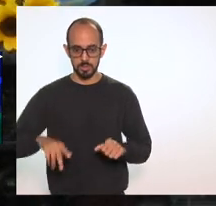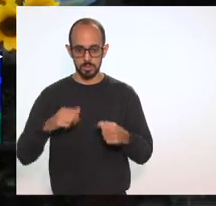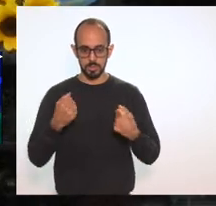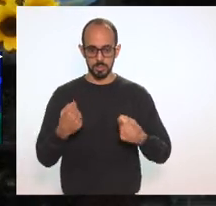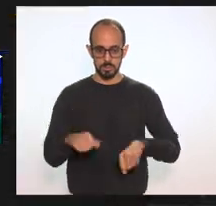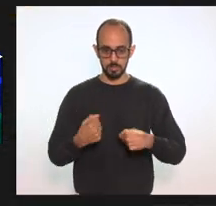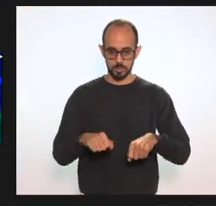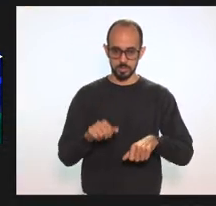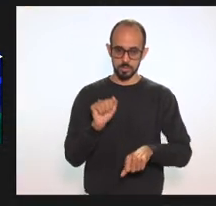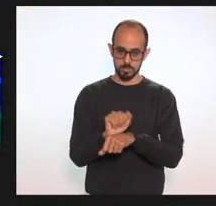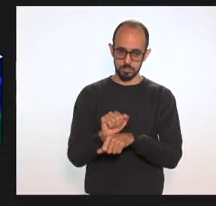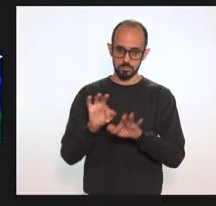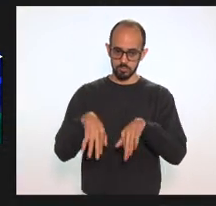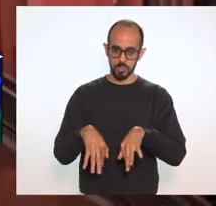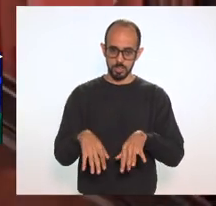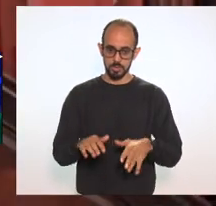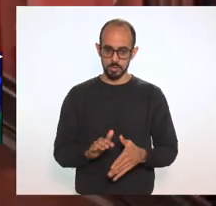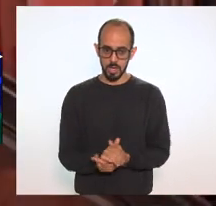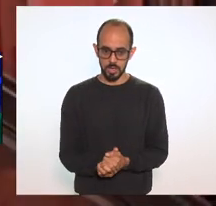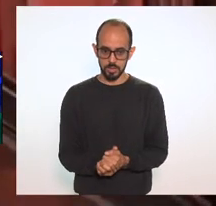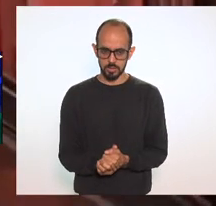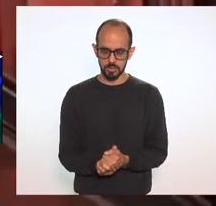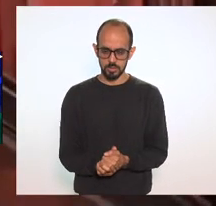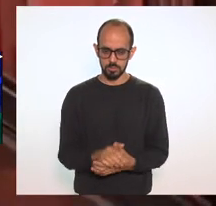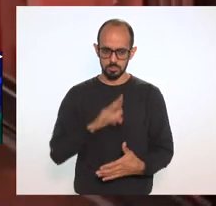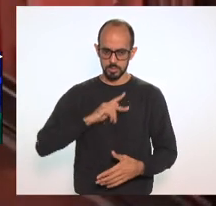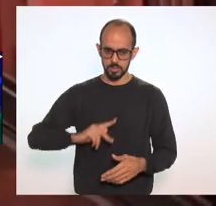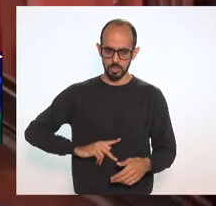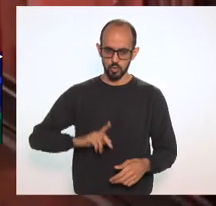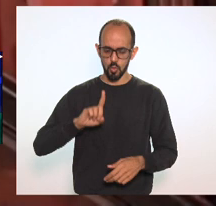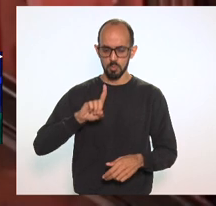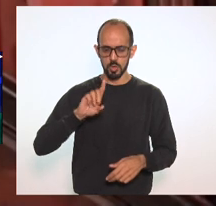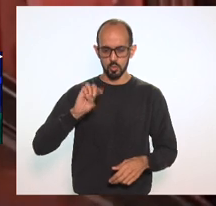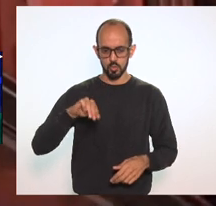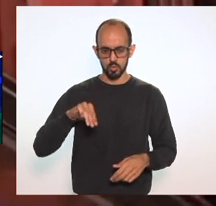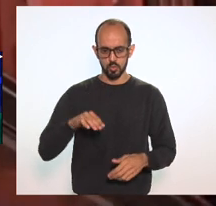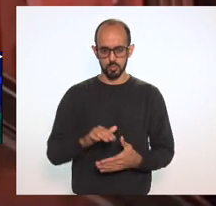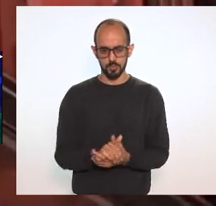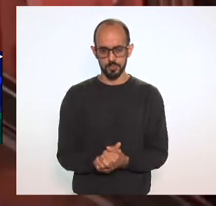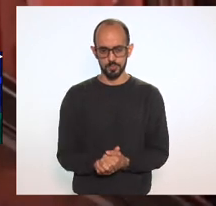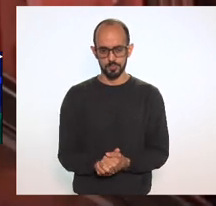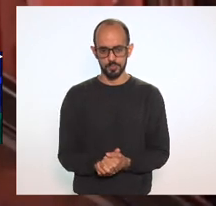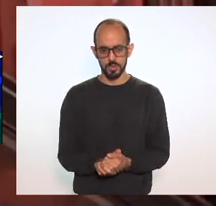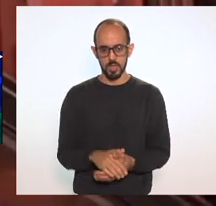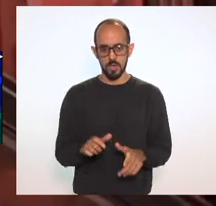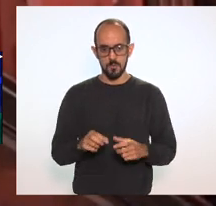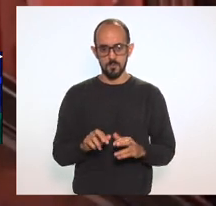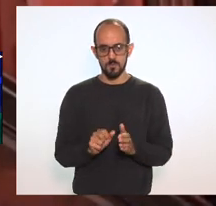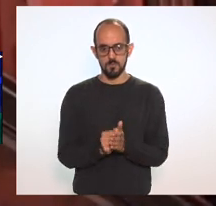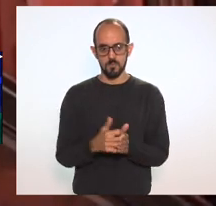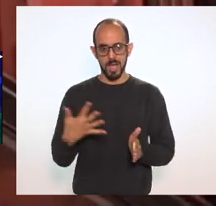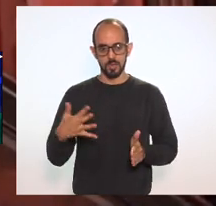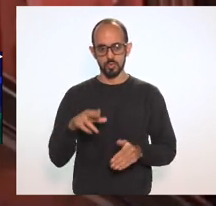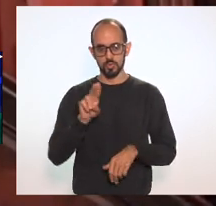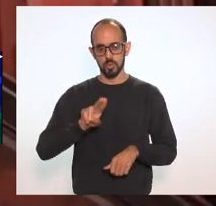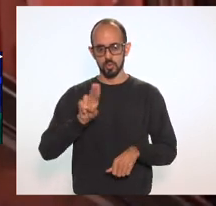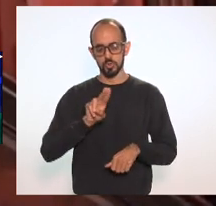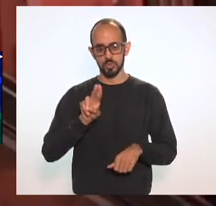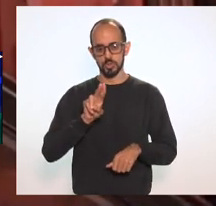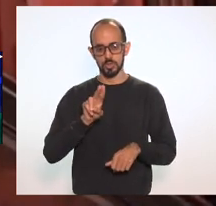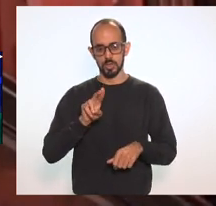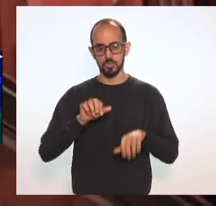excelência' Ok senhor presidente só um minuto por favor número TIM e muita gente que está infelizmente usando a pandemia